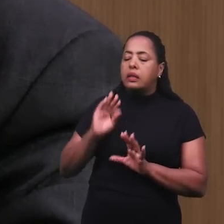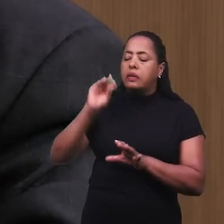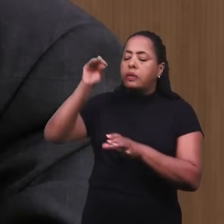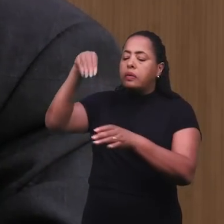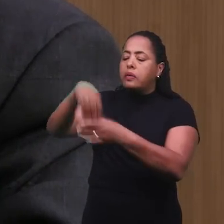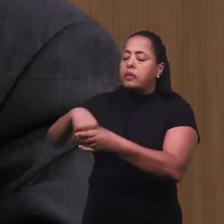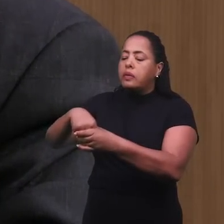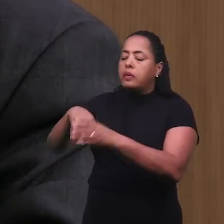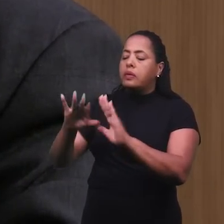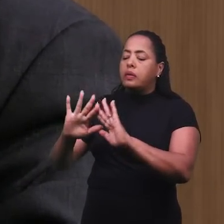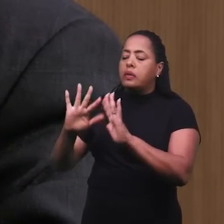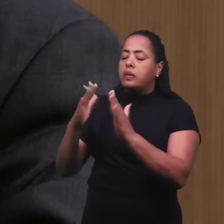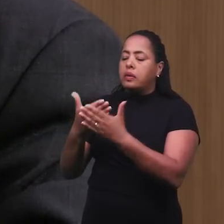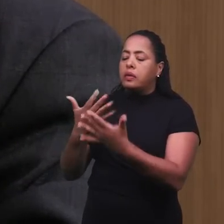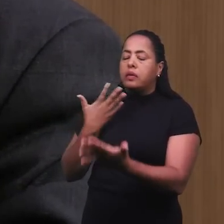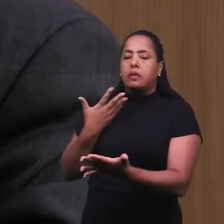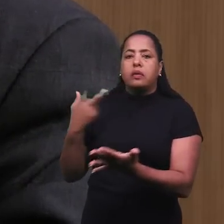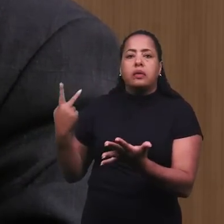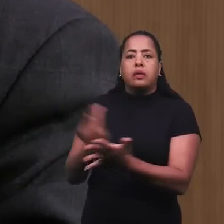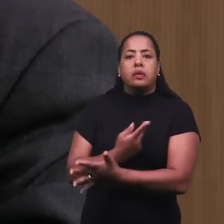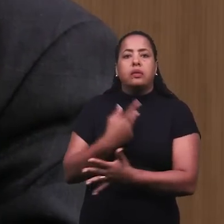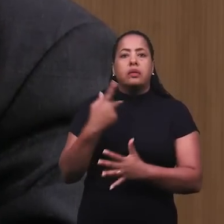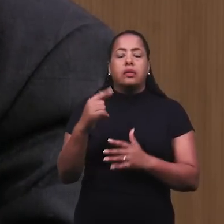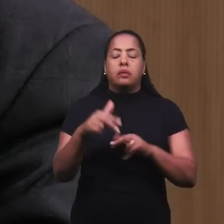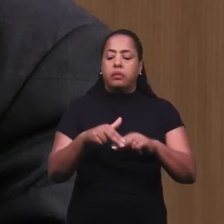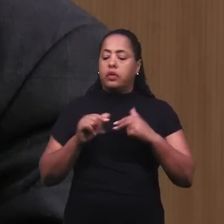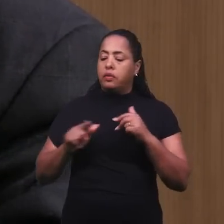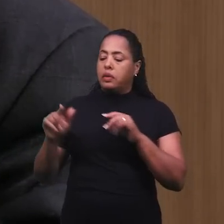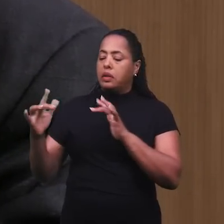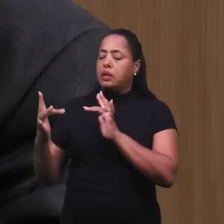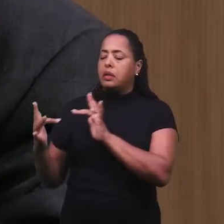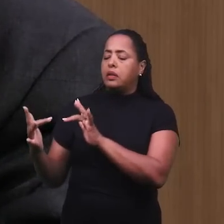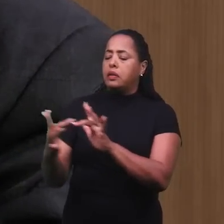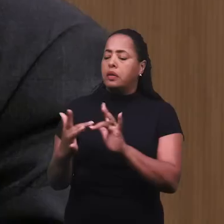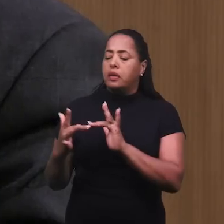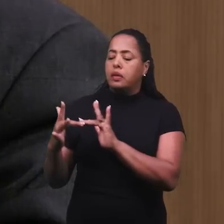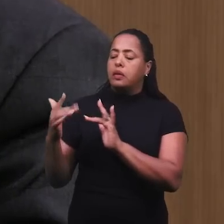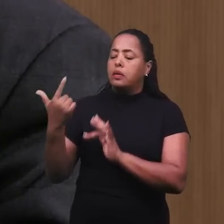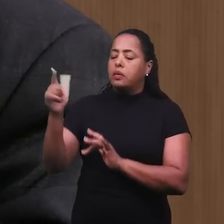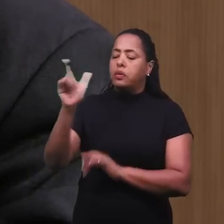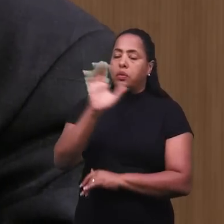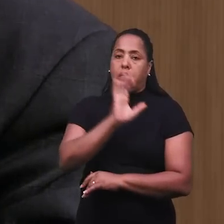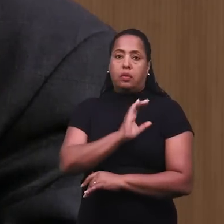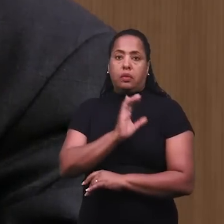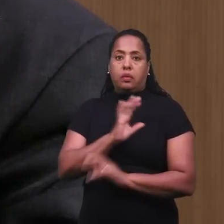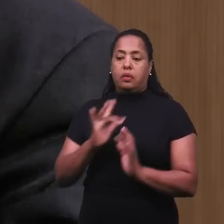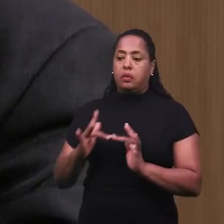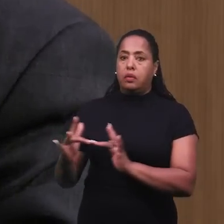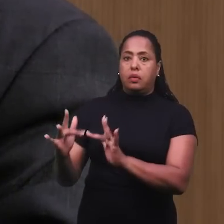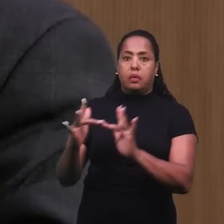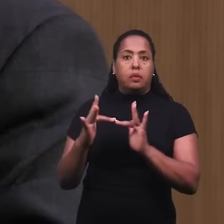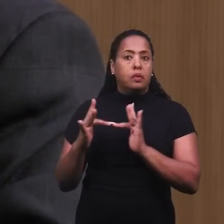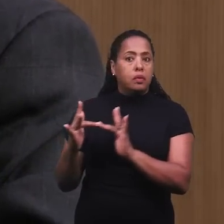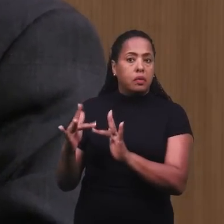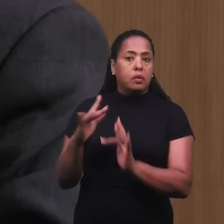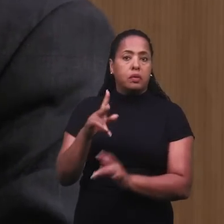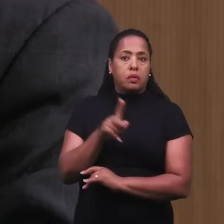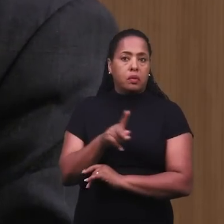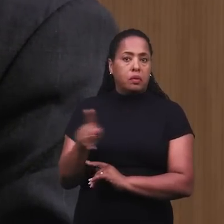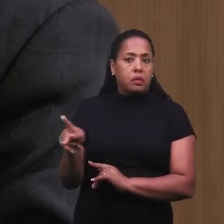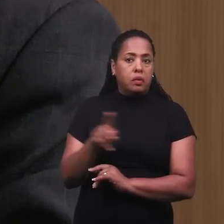da escola. Né? Porque ali ela vai ter contato com outros coleguinhas, ela vai ter contato com os